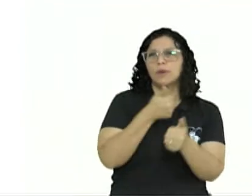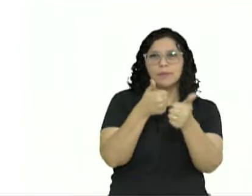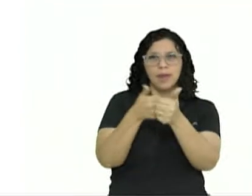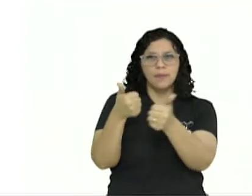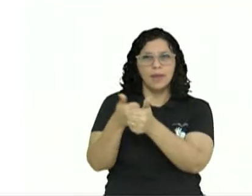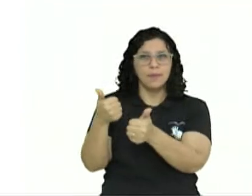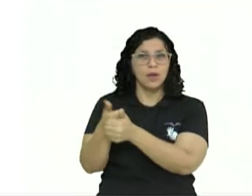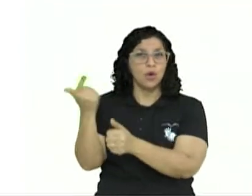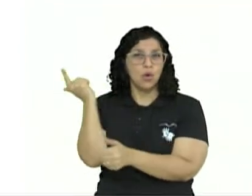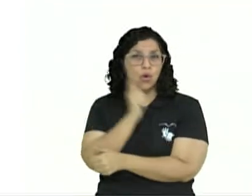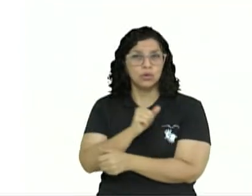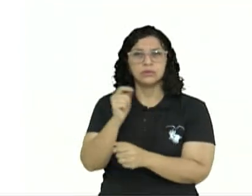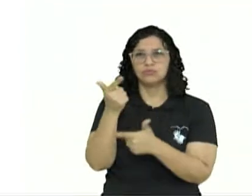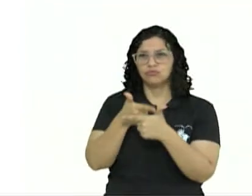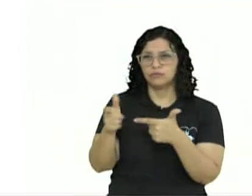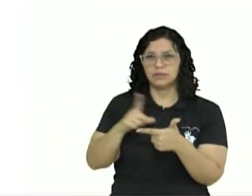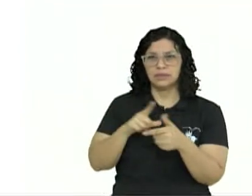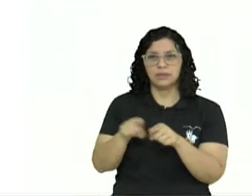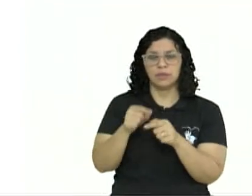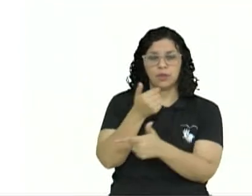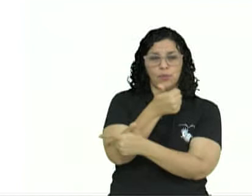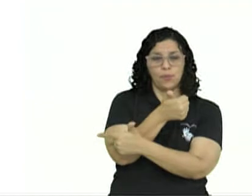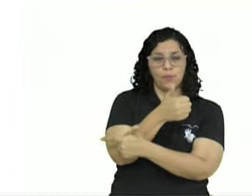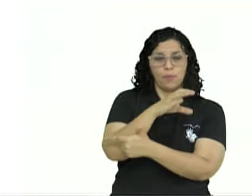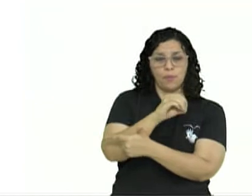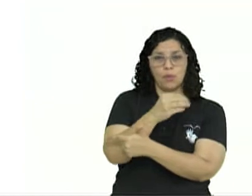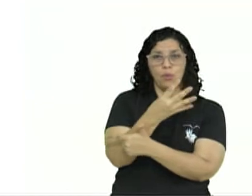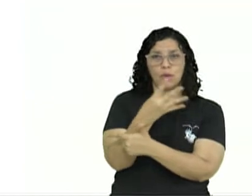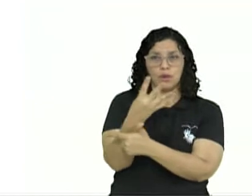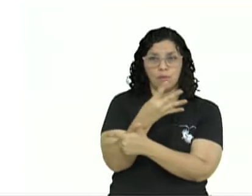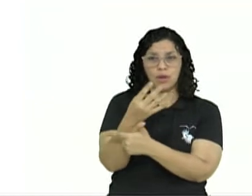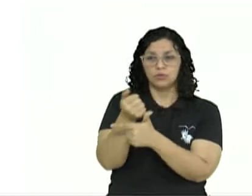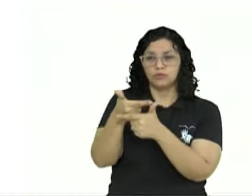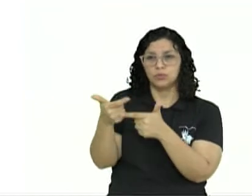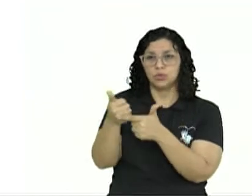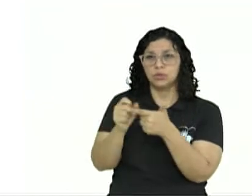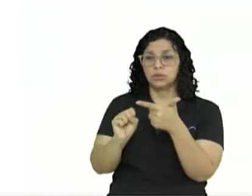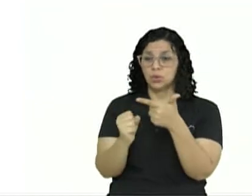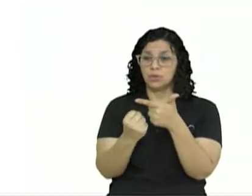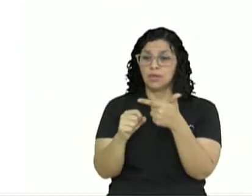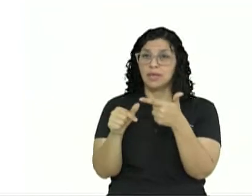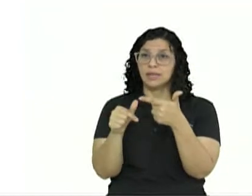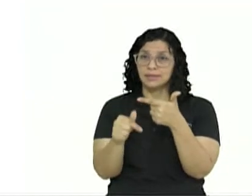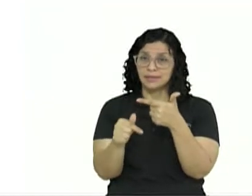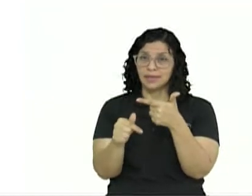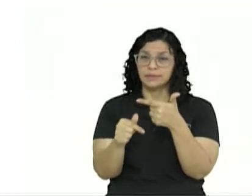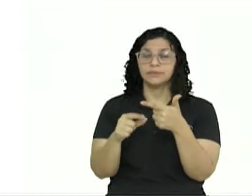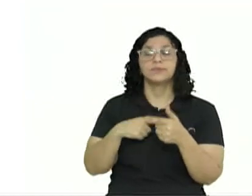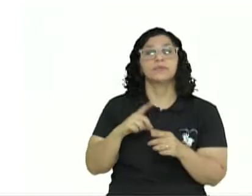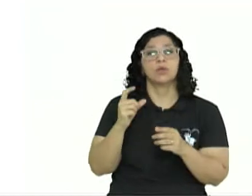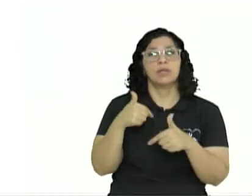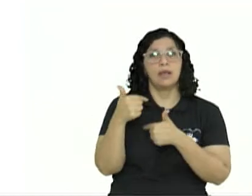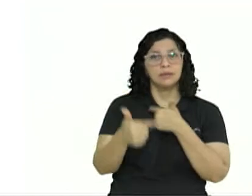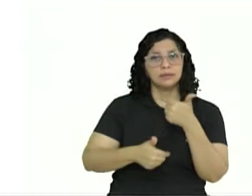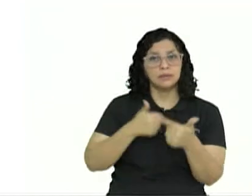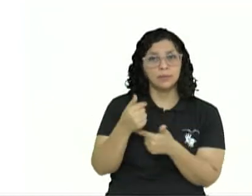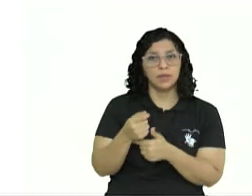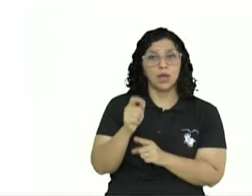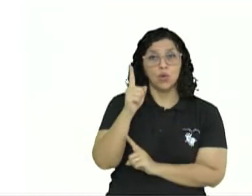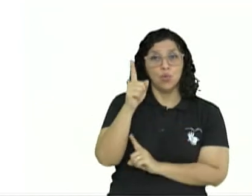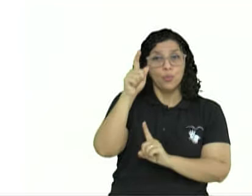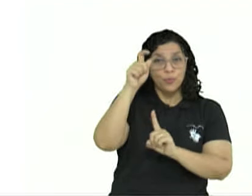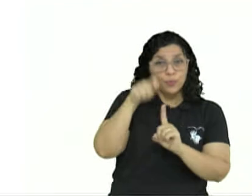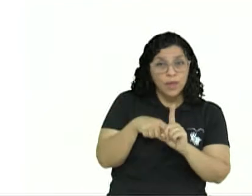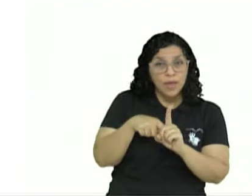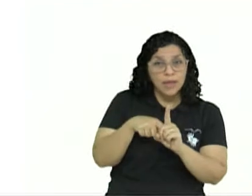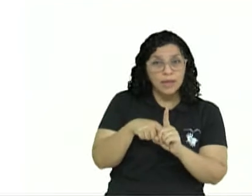divisão. Então, quando eu faço 1.044 dividido por 12, eu chego na conclusão de 87. Então, se ela trabalhar um